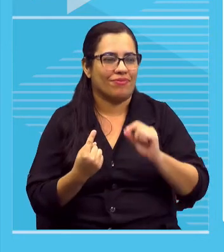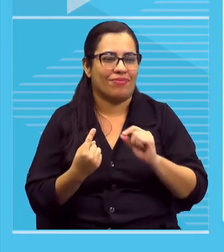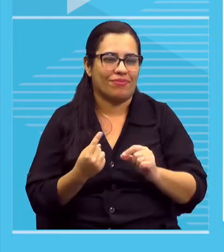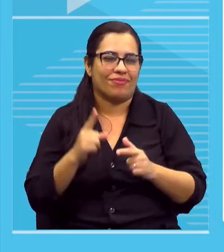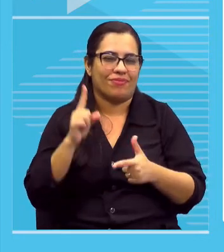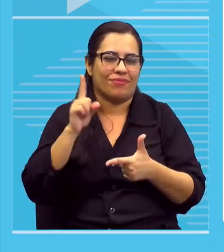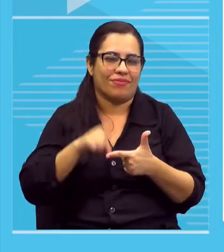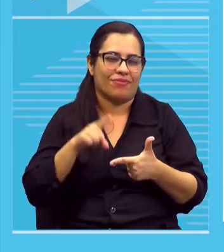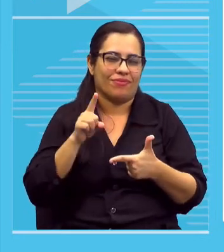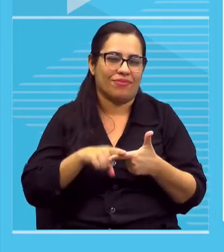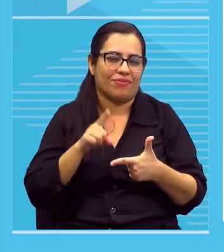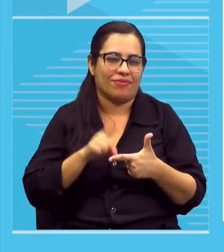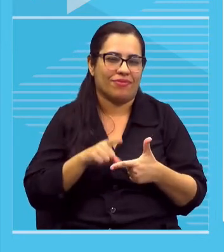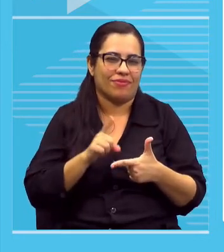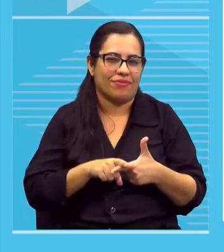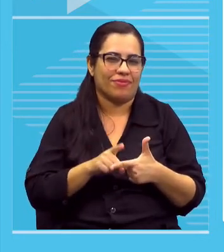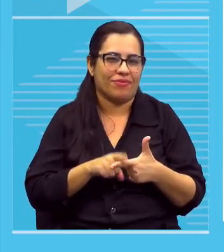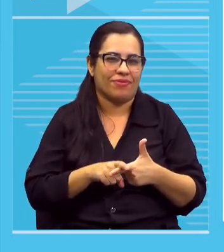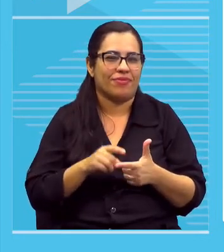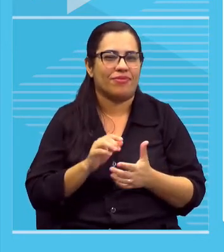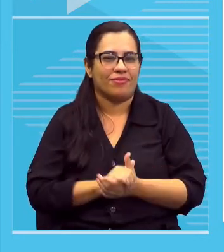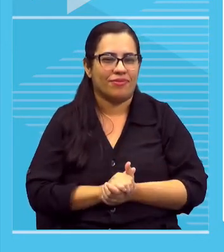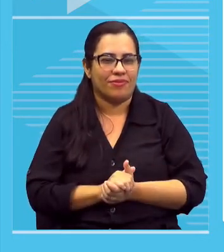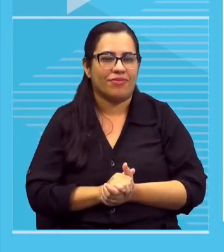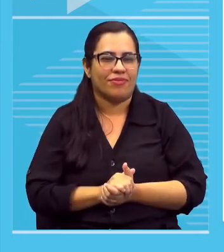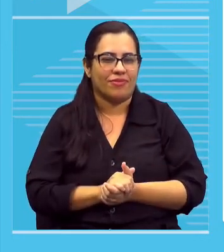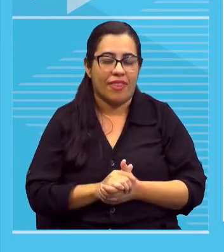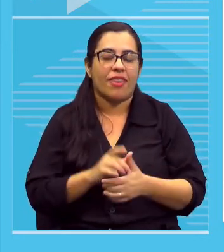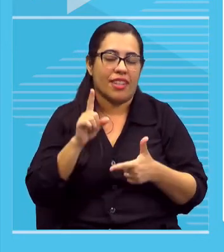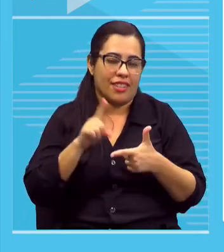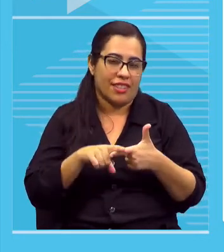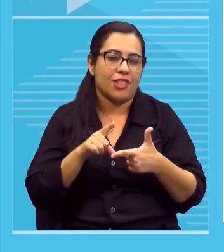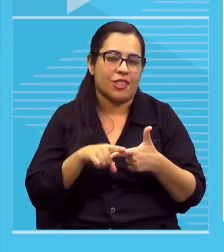a tangente né a tangente